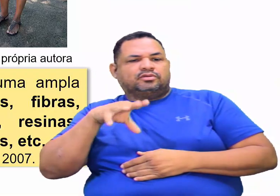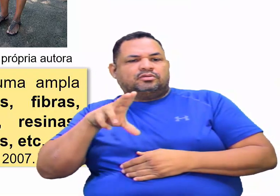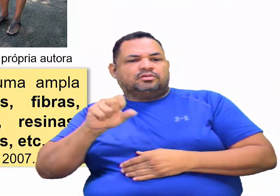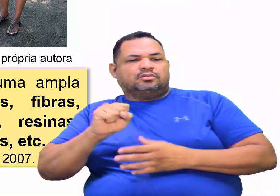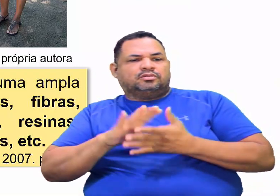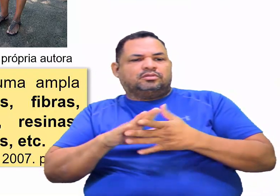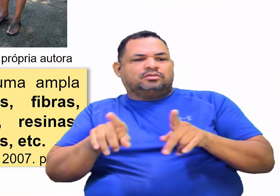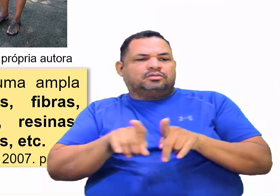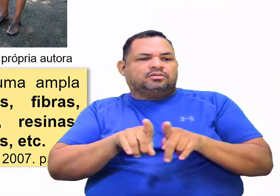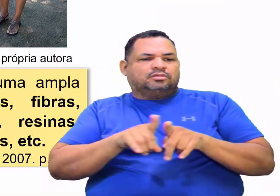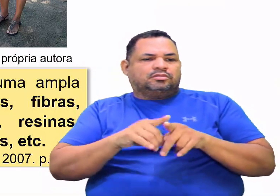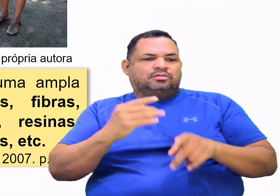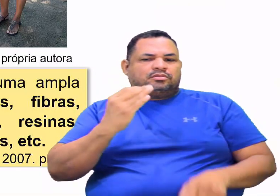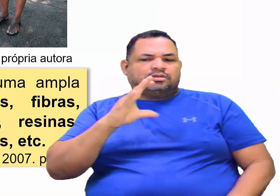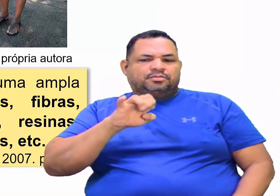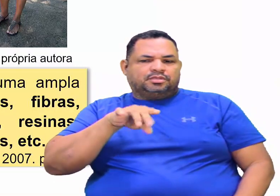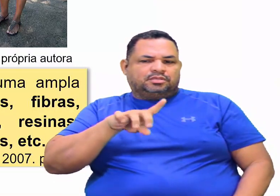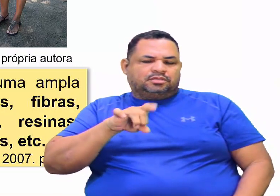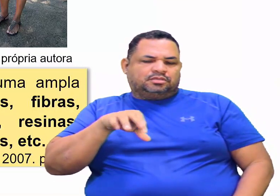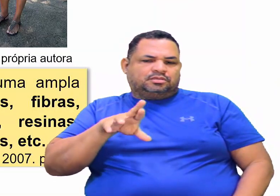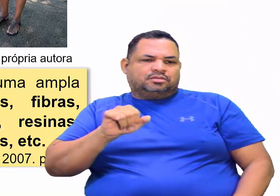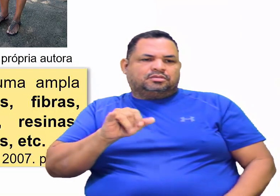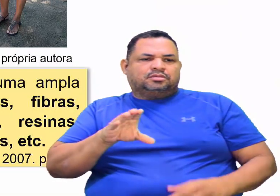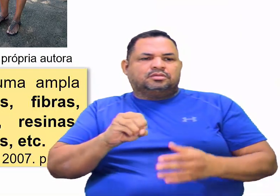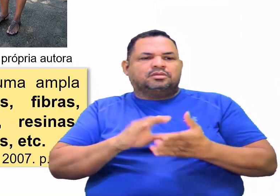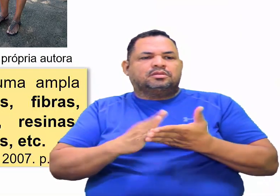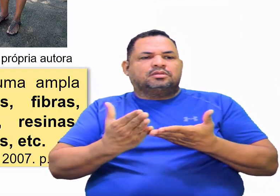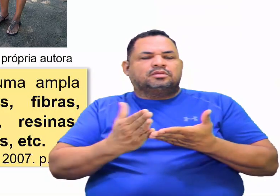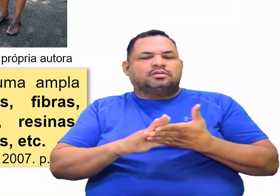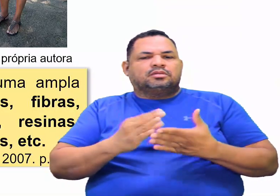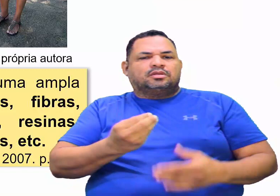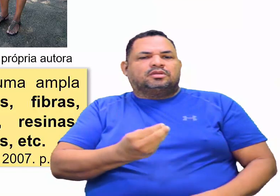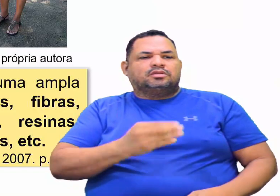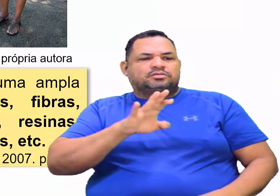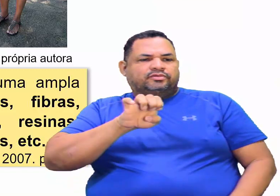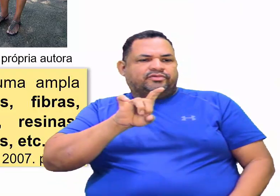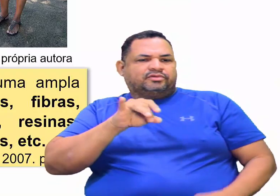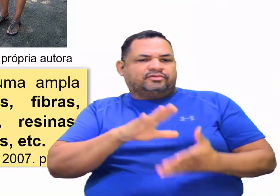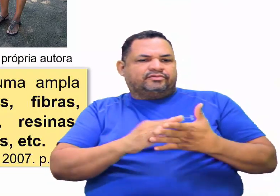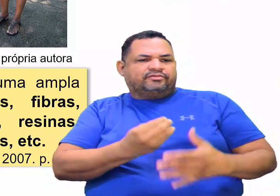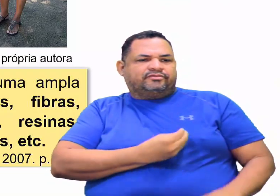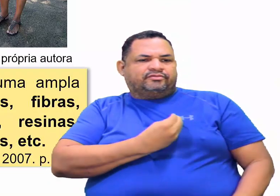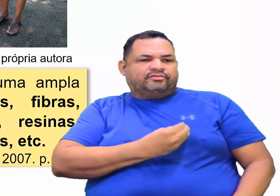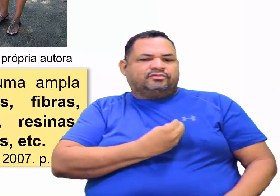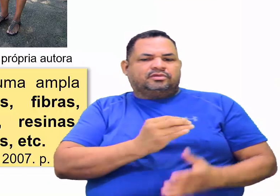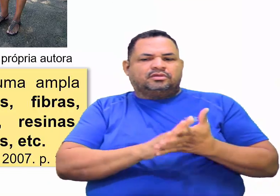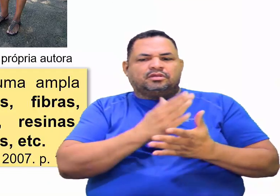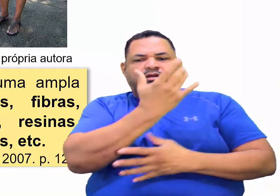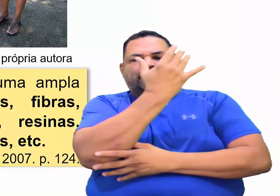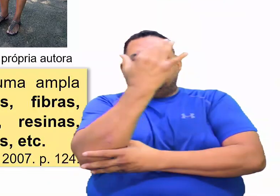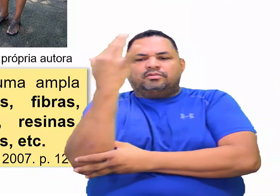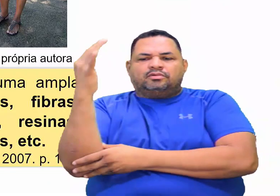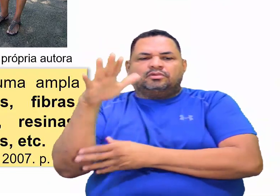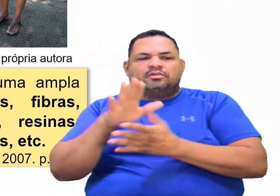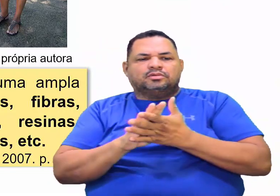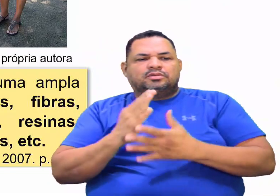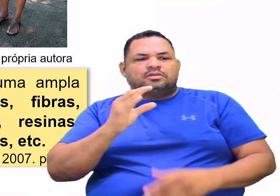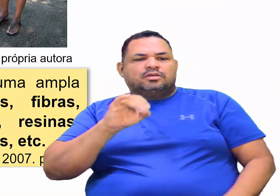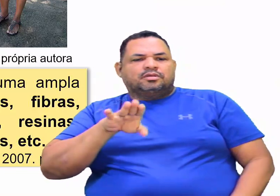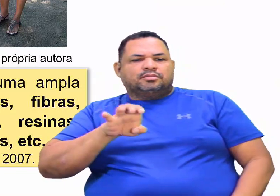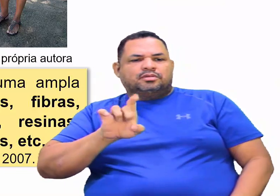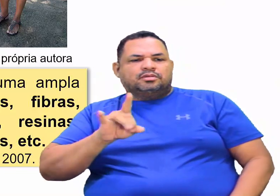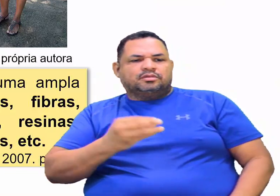e a cultura dos campineiros. Os silvícolas são os que vivem em áreas florestais. E os